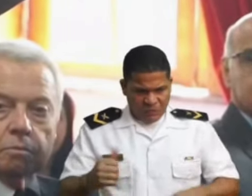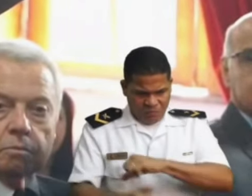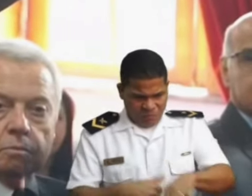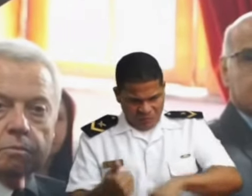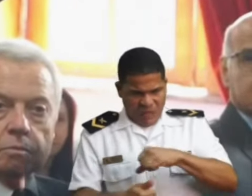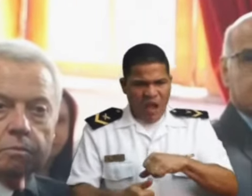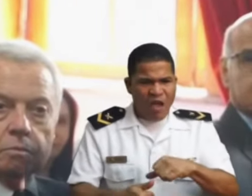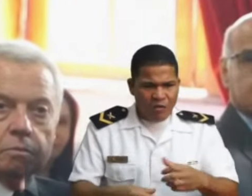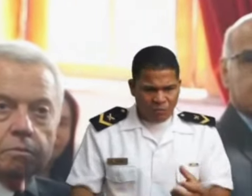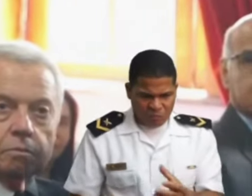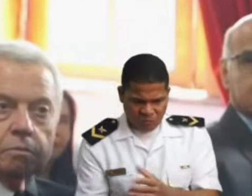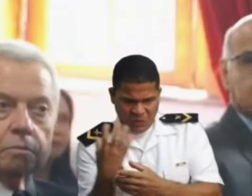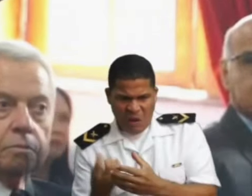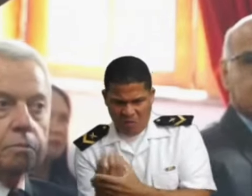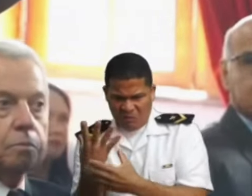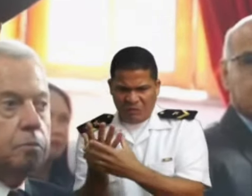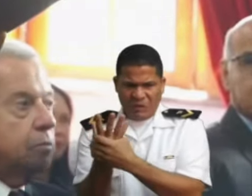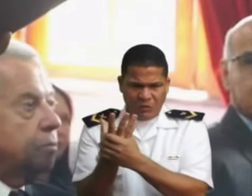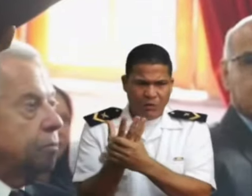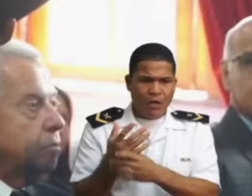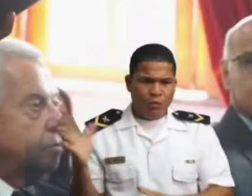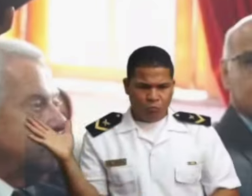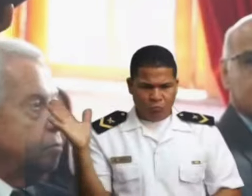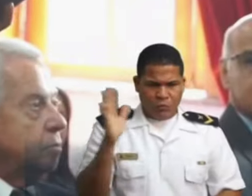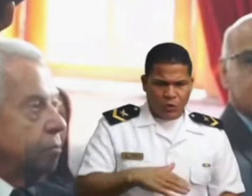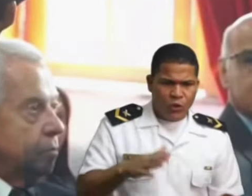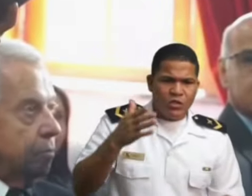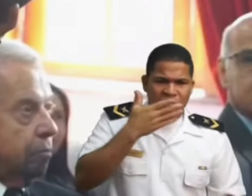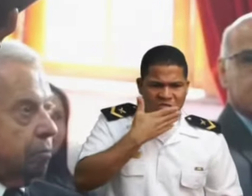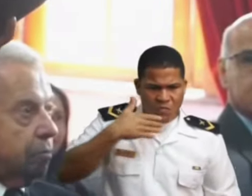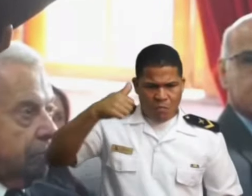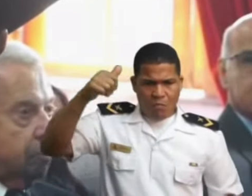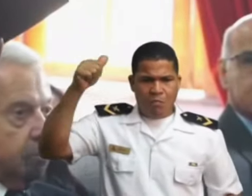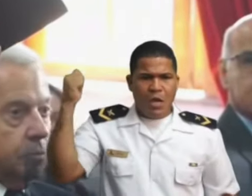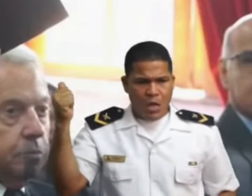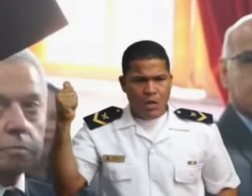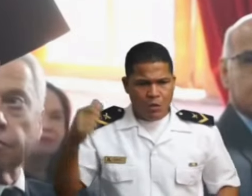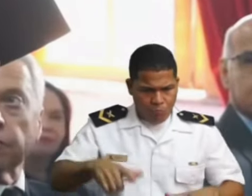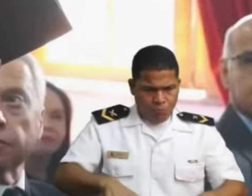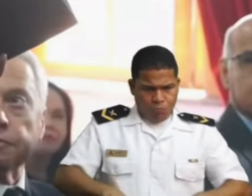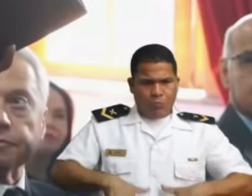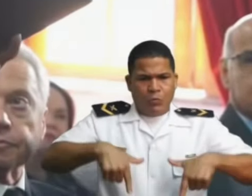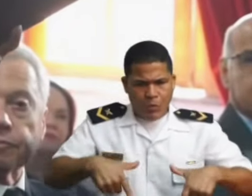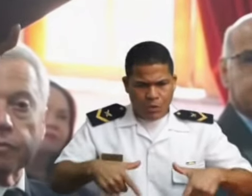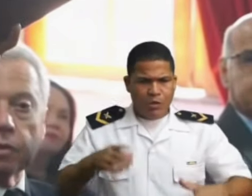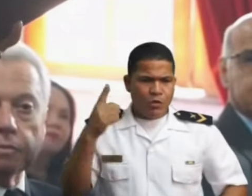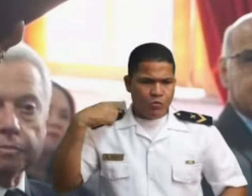trazendo importantes melhorias, entre as quais a atuação do advogado por meio digital.